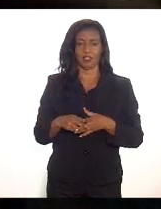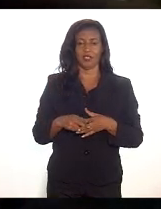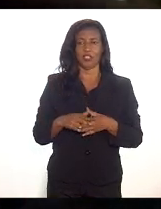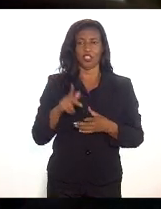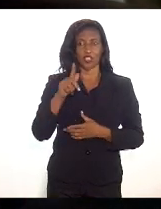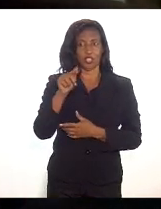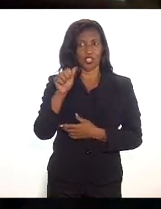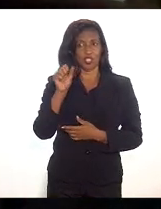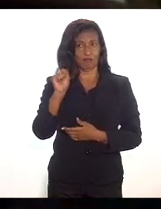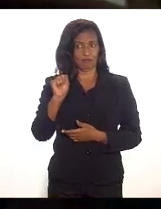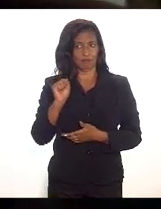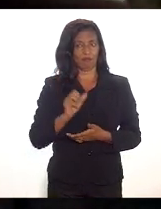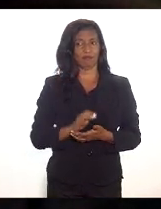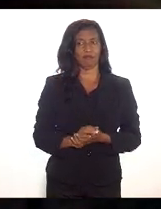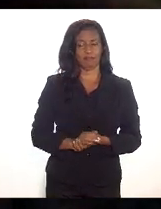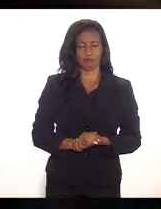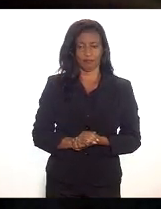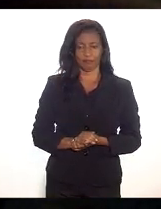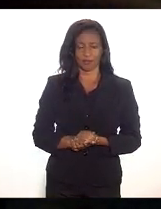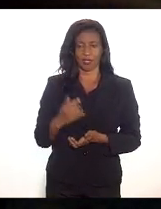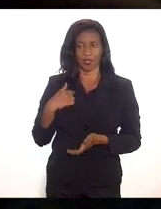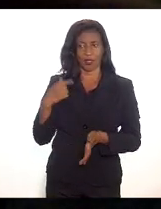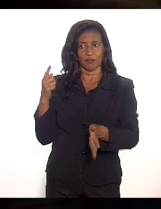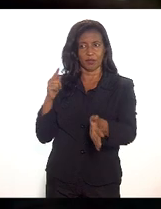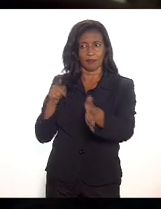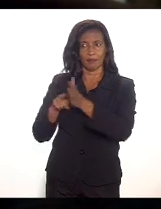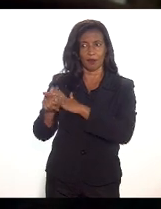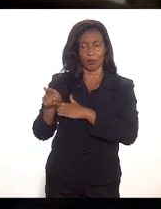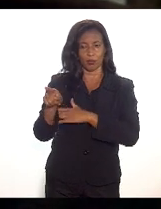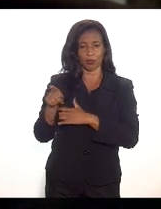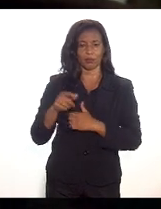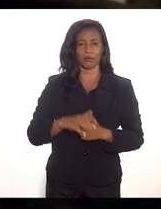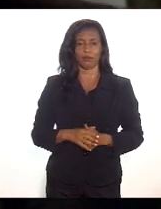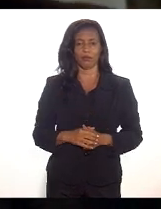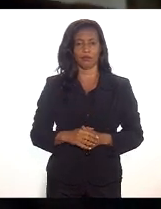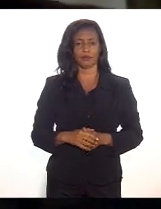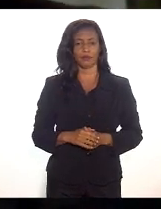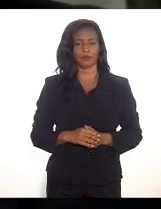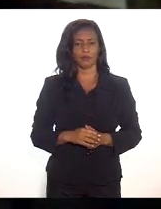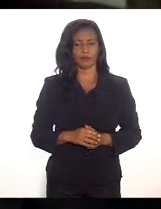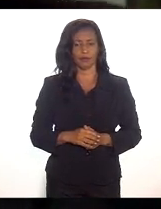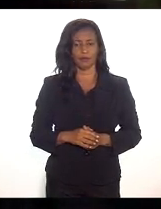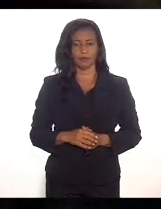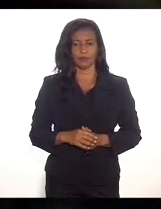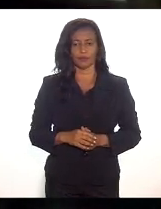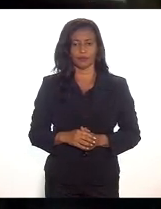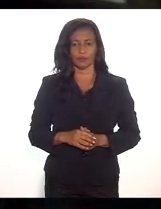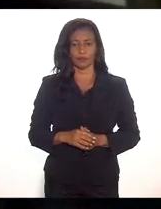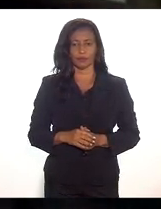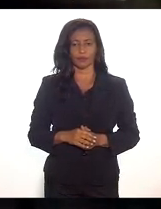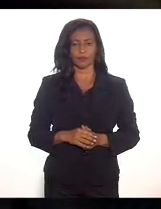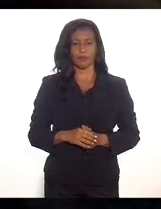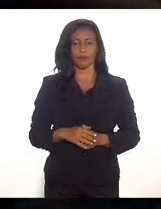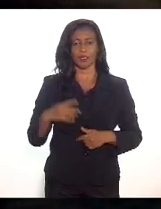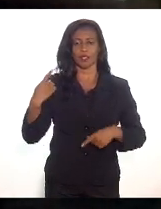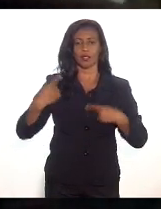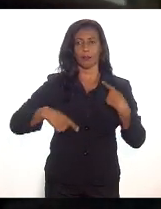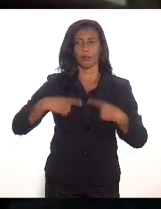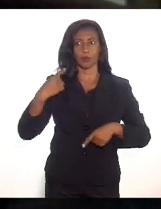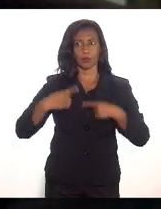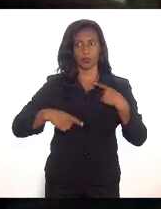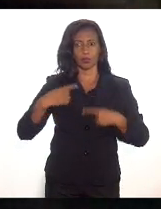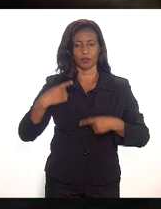de Gás. E eu quero fazer uma pergunta para você, querido Mick, que nós já estamos na política há muitos